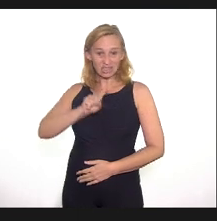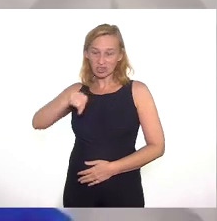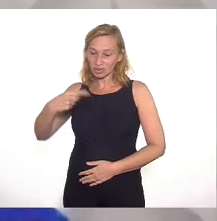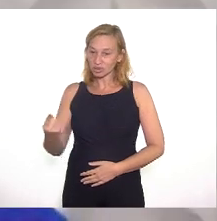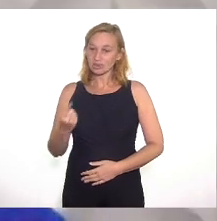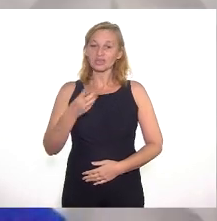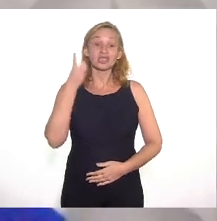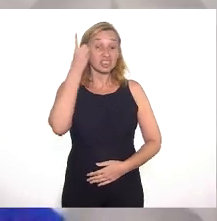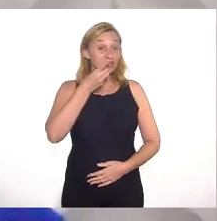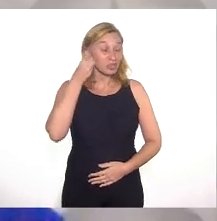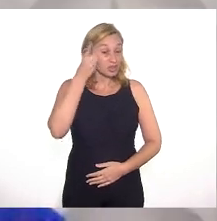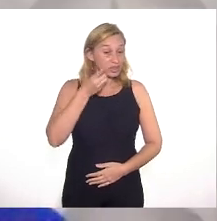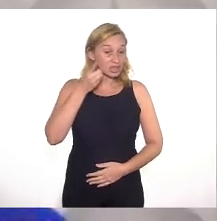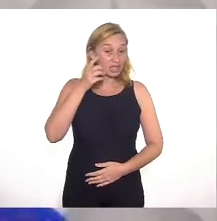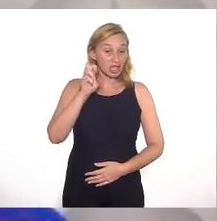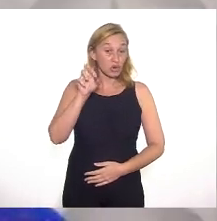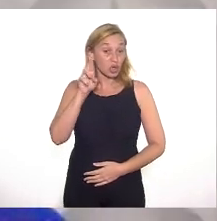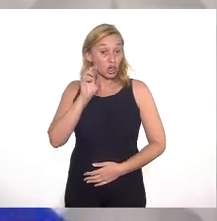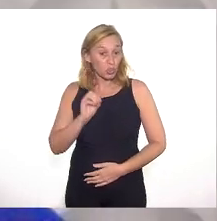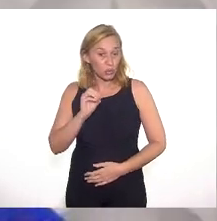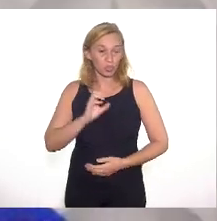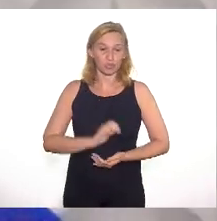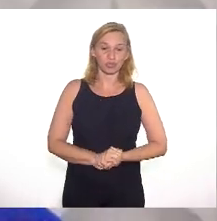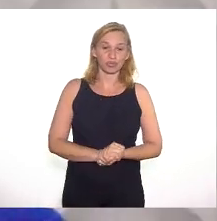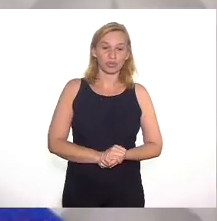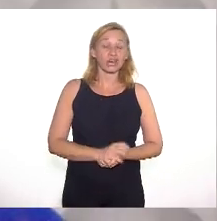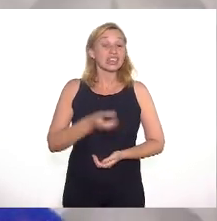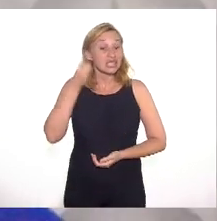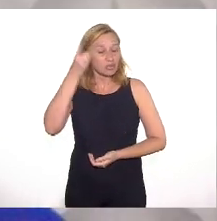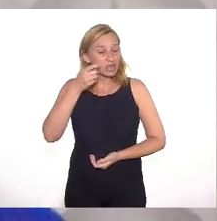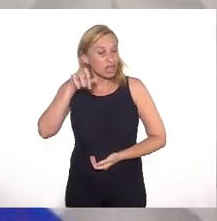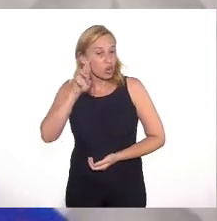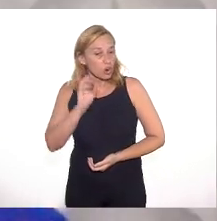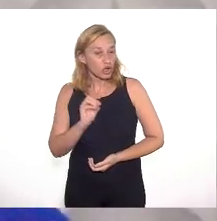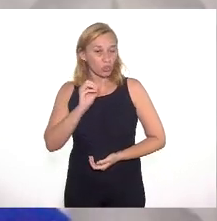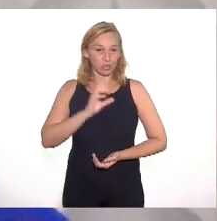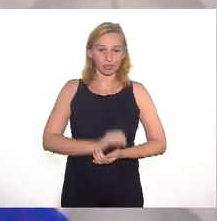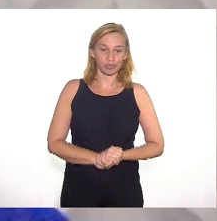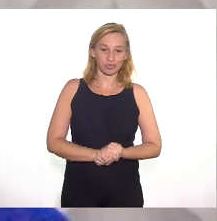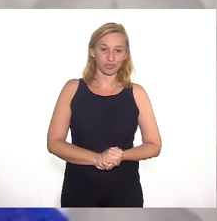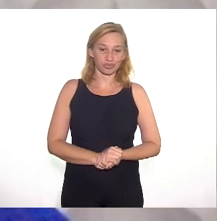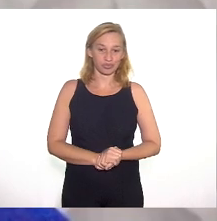orador inscrito é o deputado Eurico Júnior. Deputado Eurico Júnior.